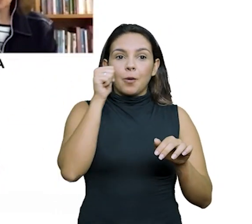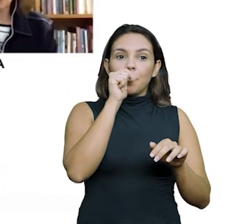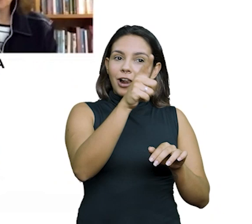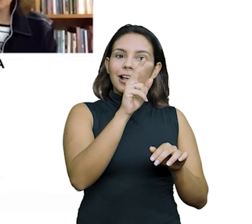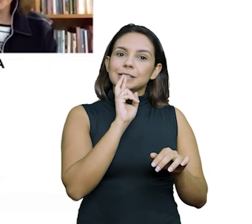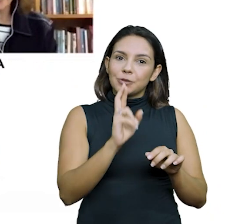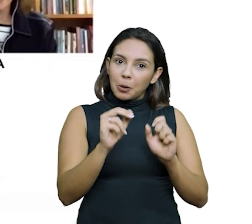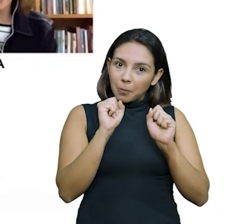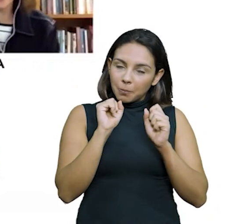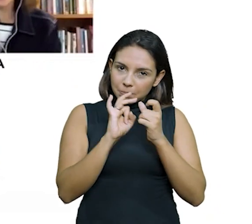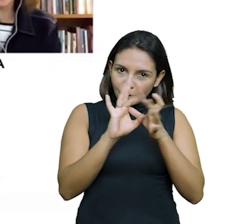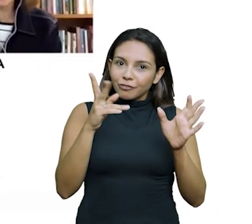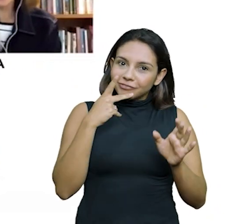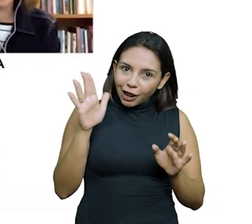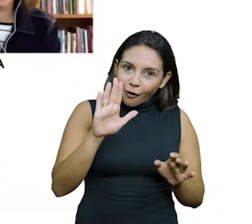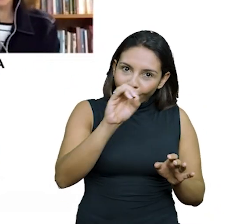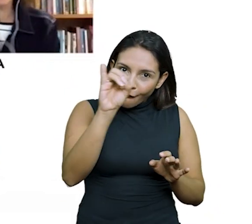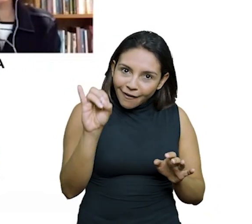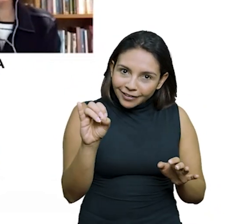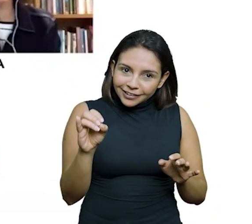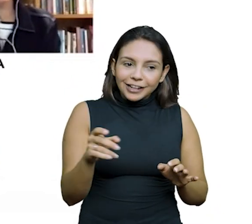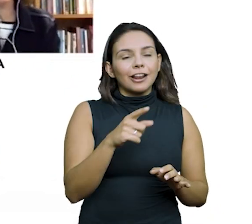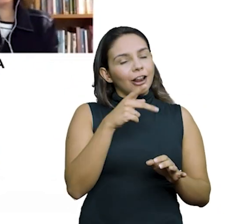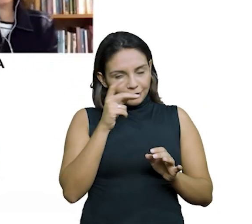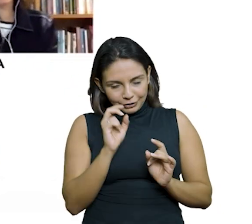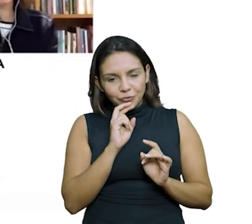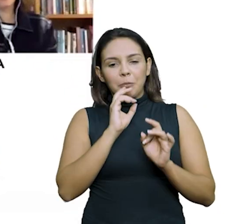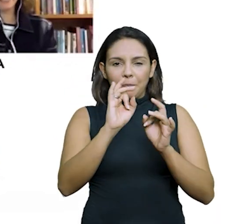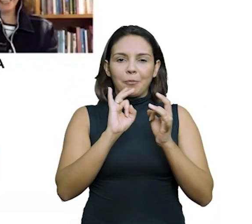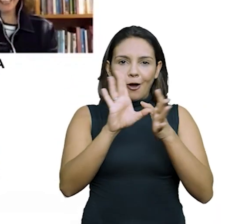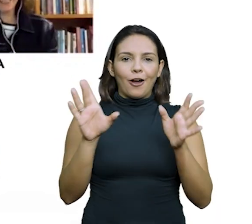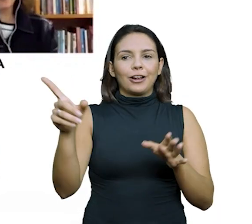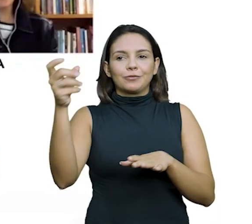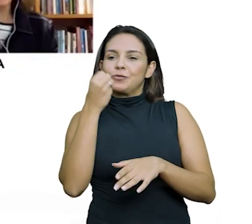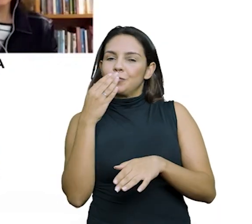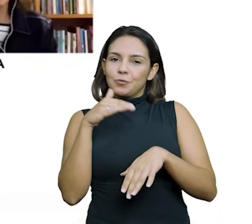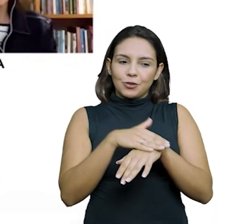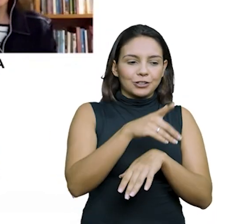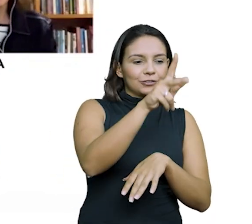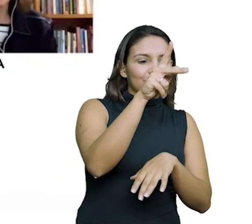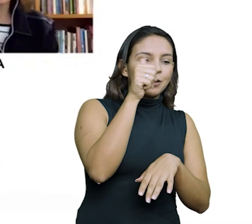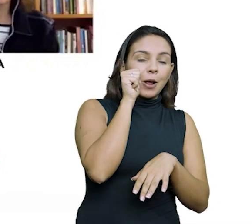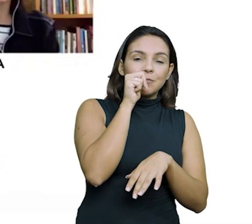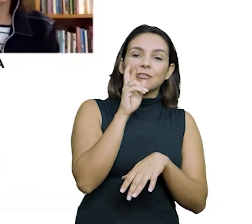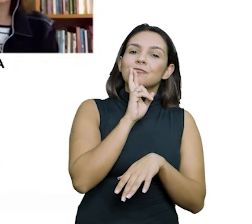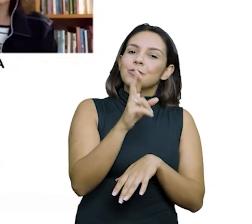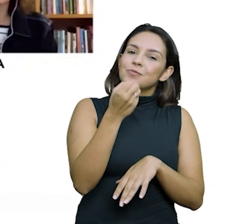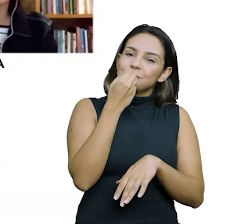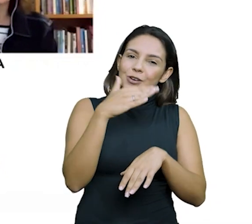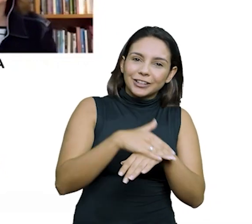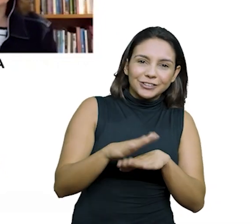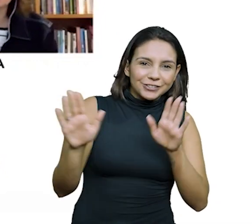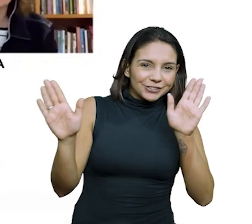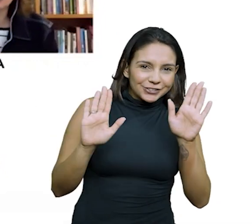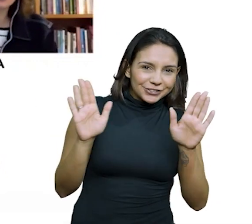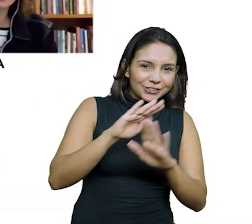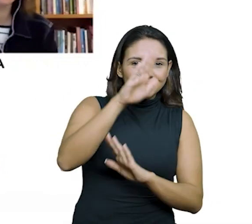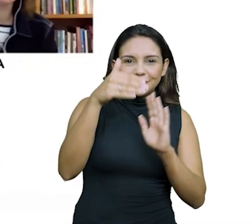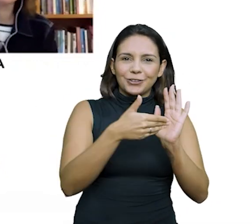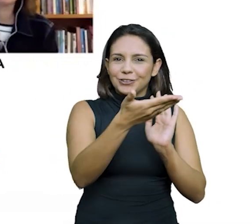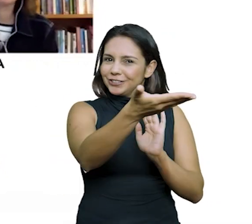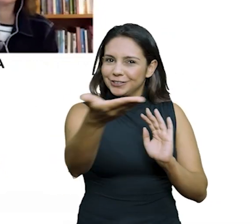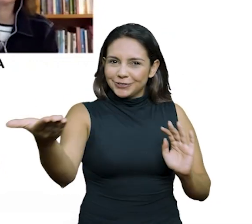estante repleta de livros ao fundo. Boa noite. Boa noite, Afonso. Boa noite a todo mundo